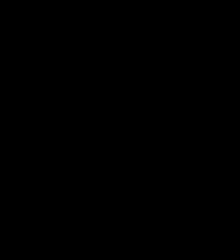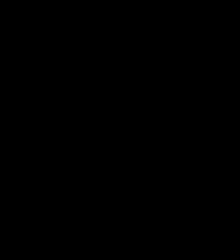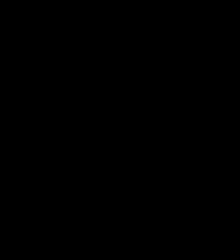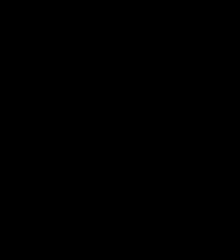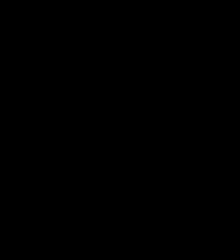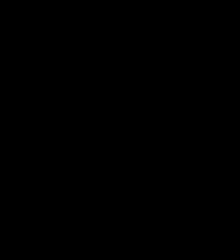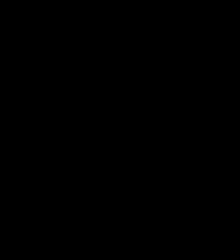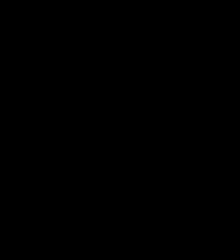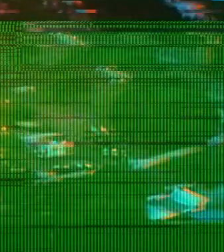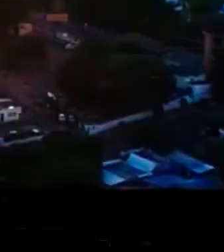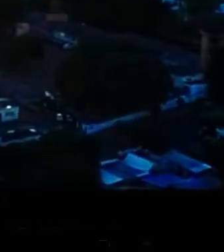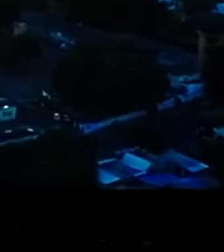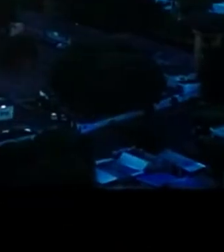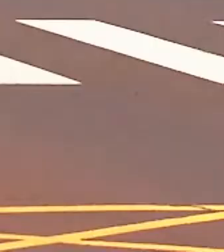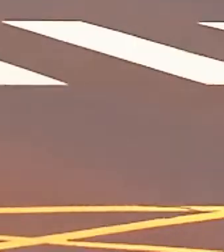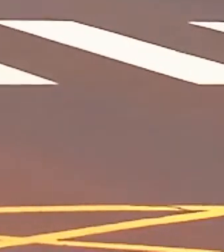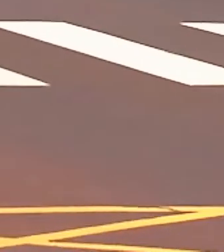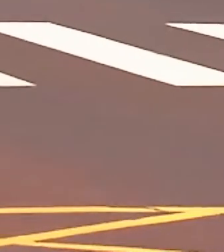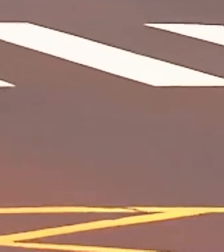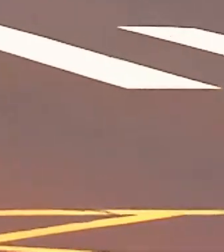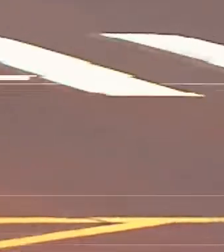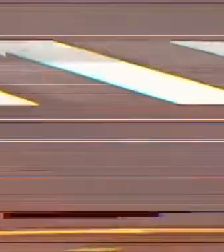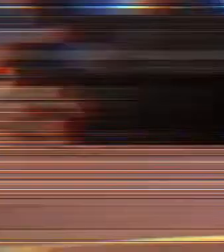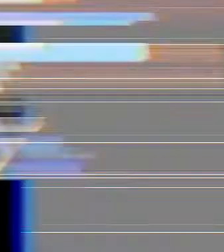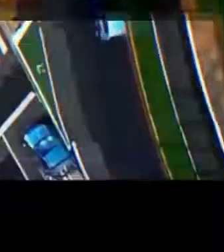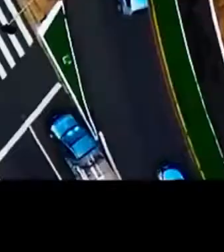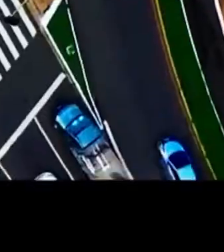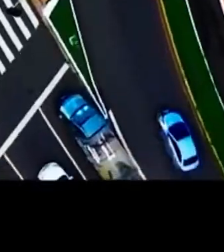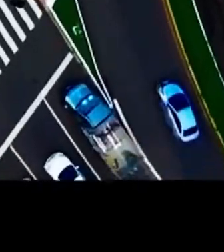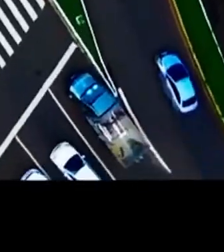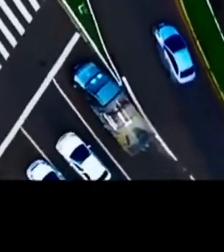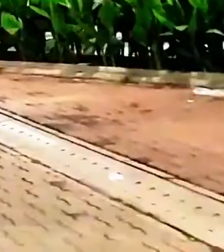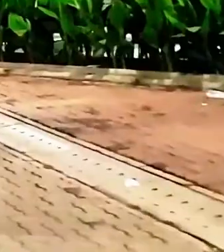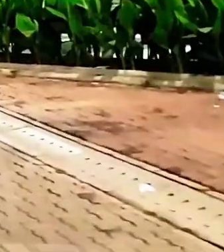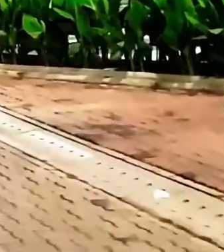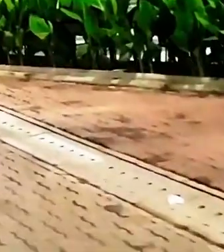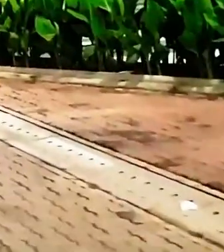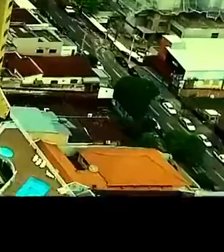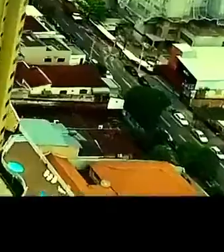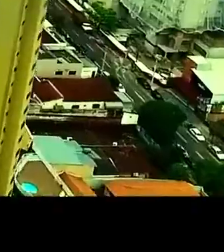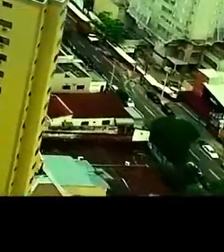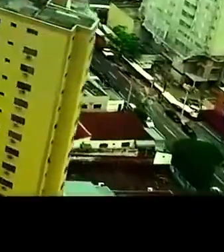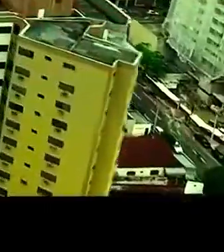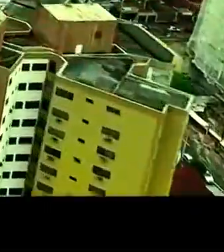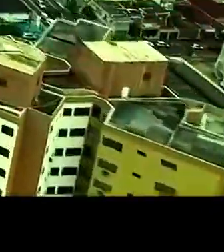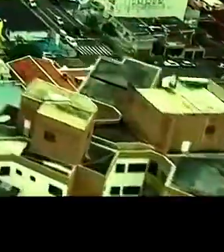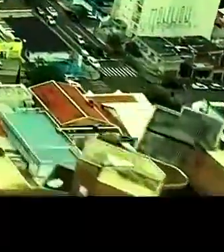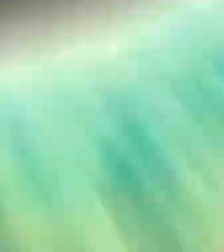Thank you.